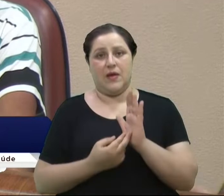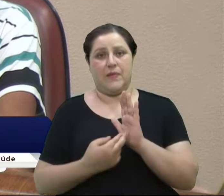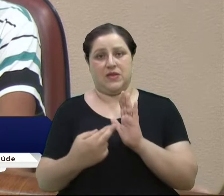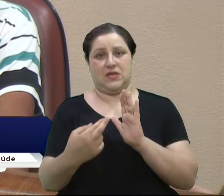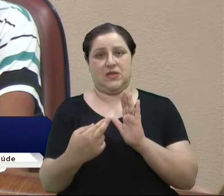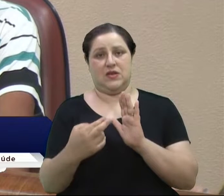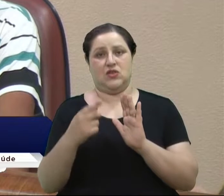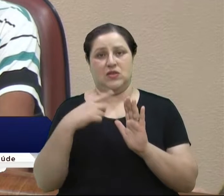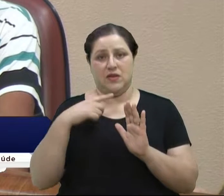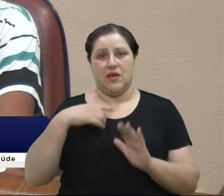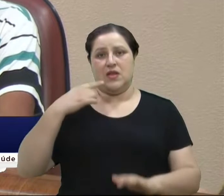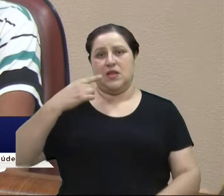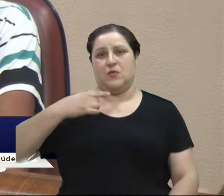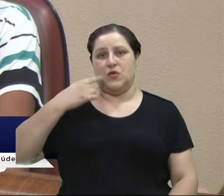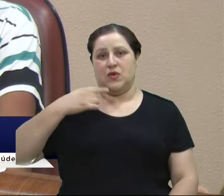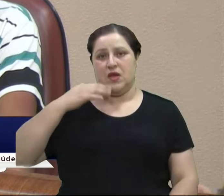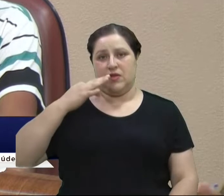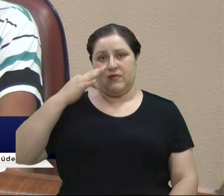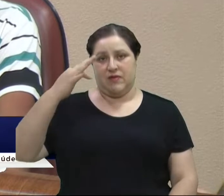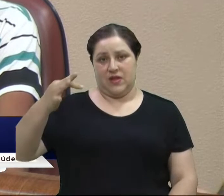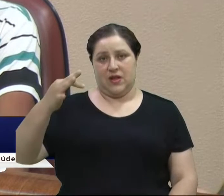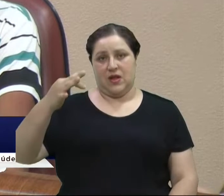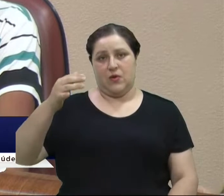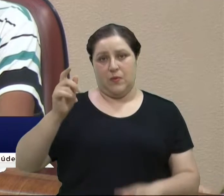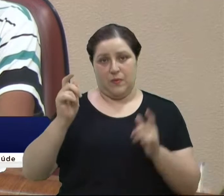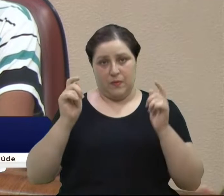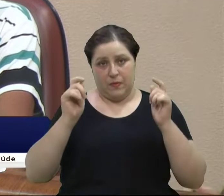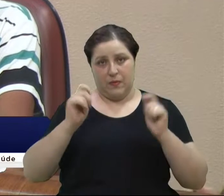têm deputados federais que possam ser